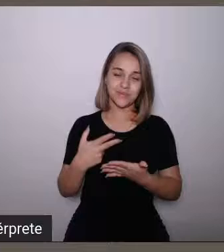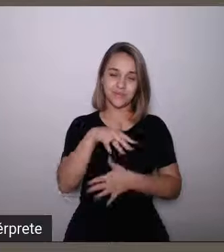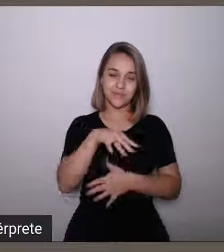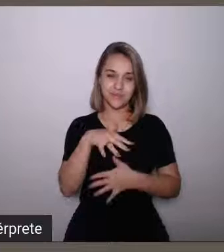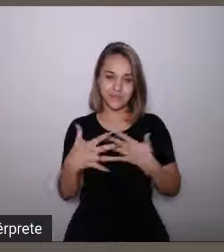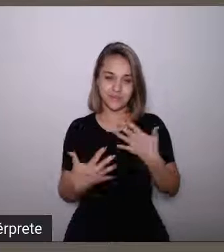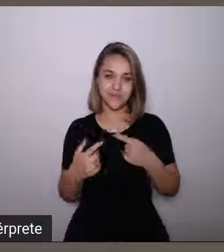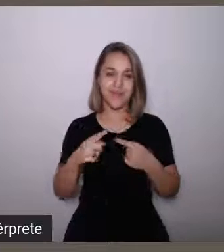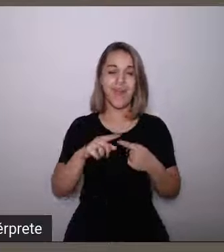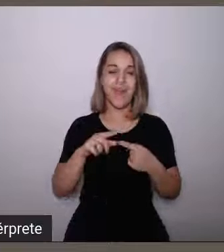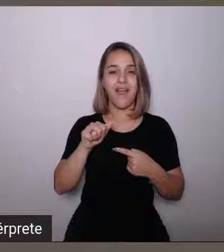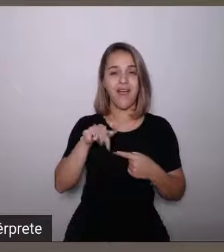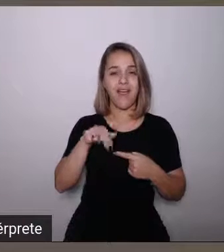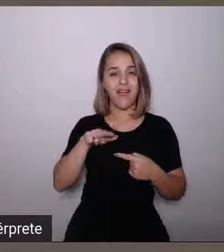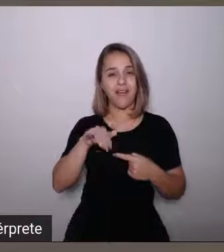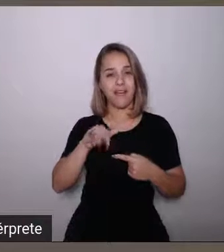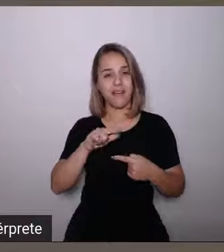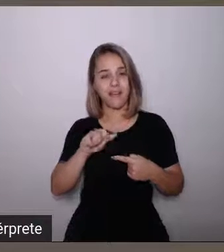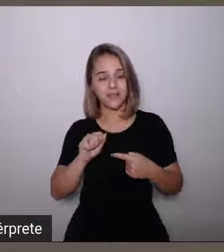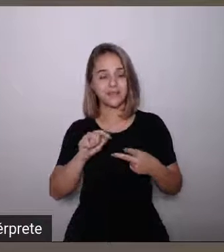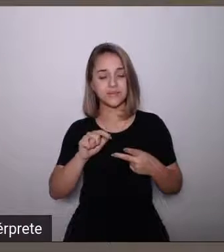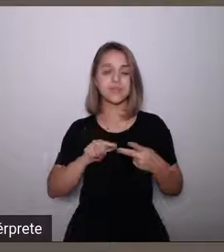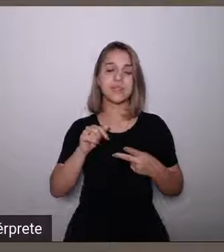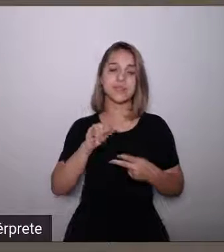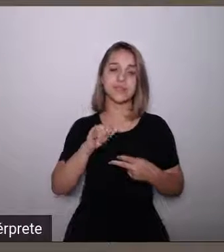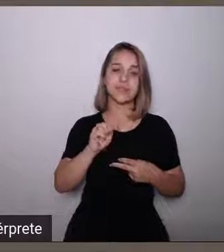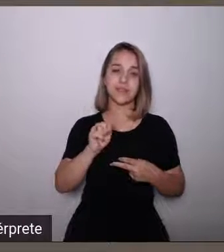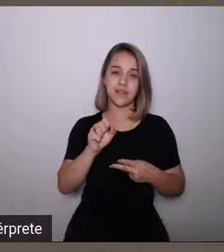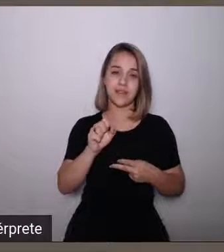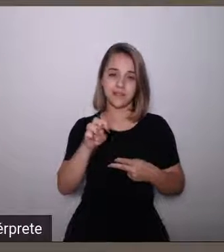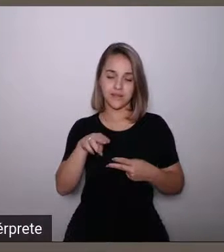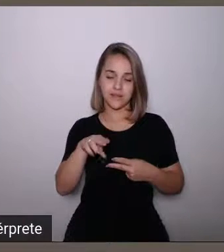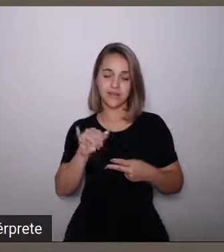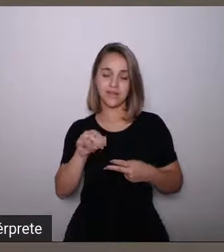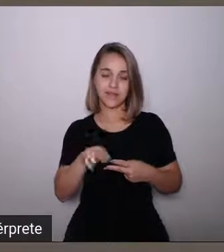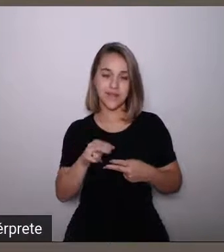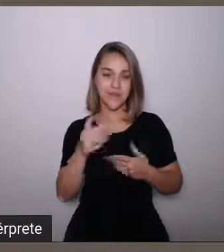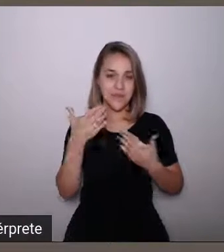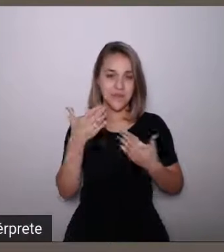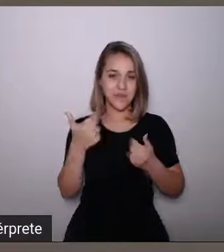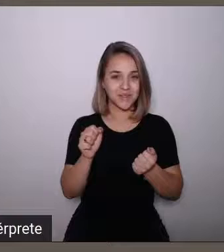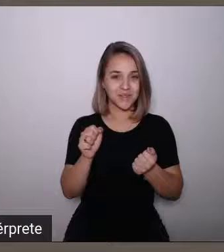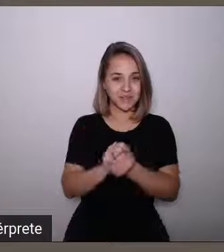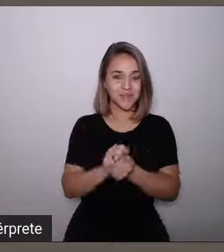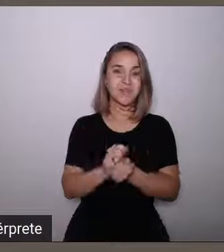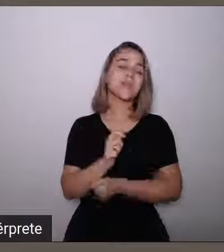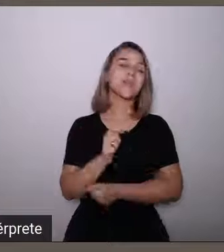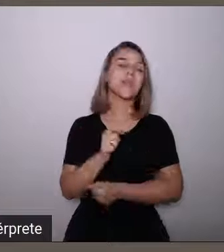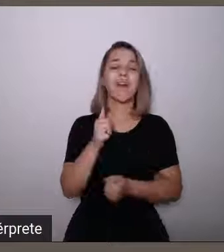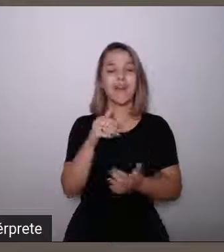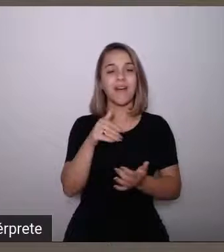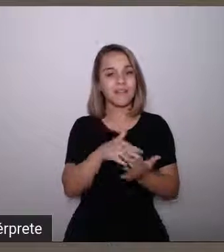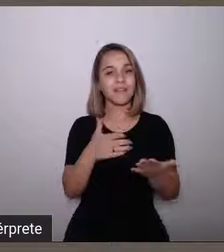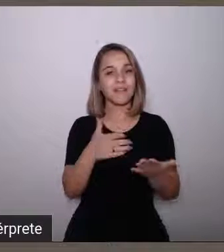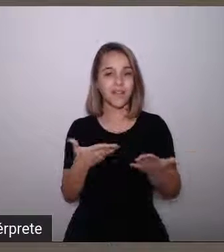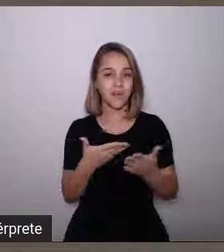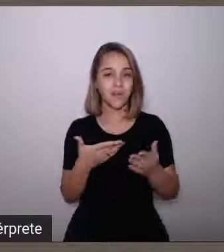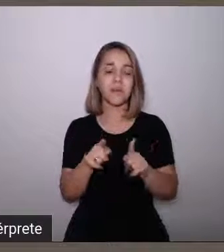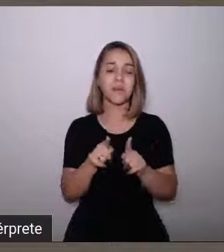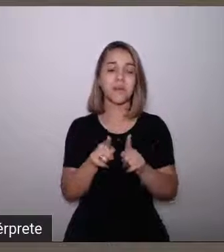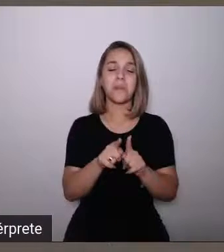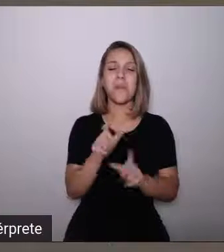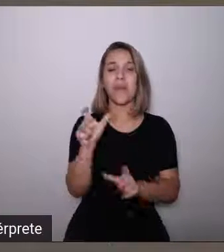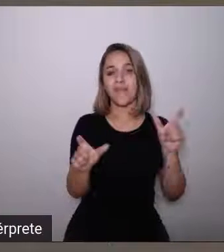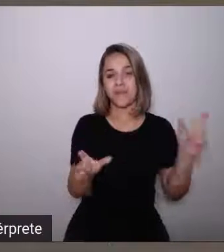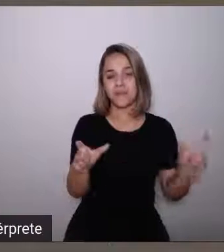muito obrigada por aqui para a gente ter agora. Muito obrigada aos palestrantes, foi excelente ouvi-los, pena, bom, dá